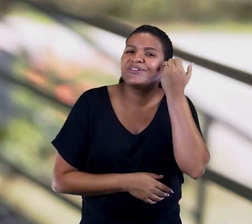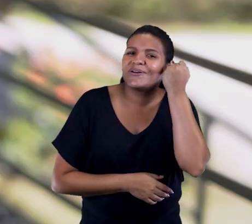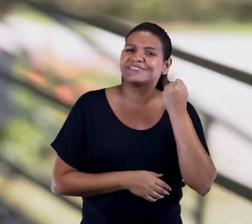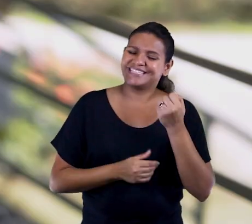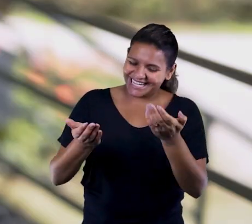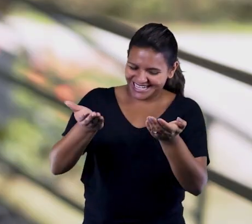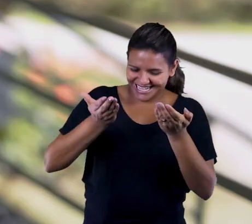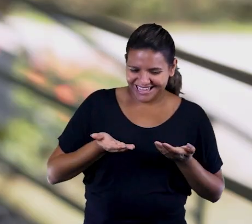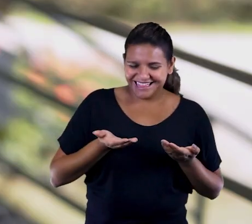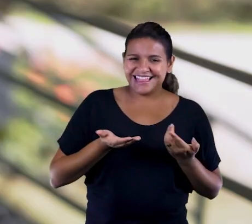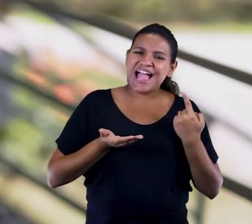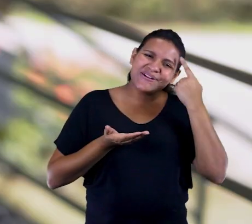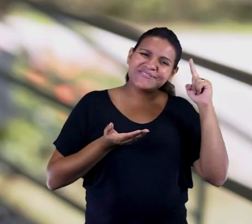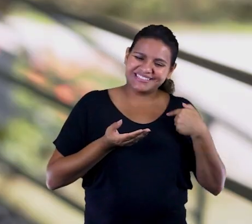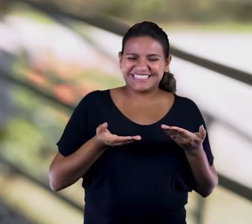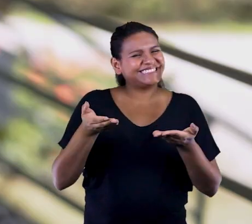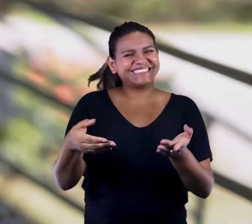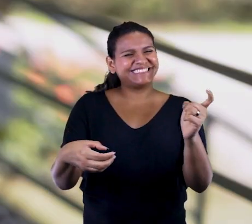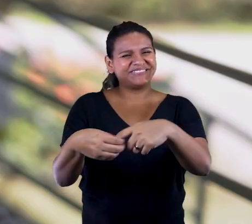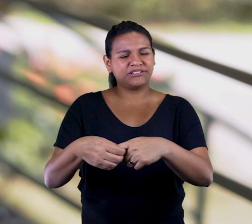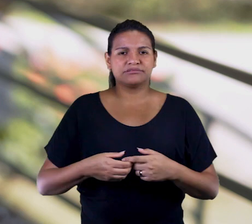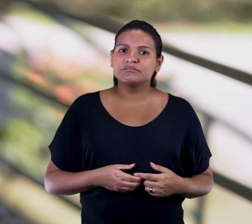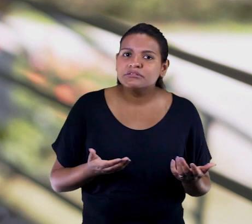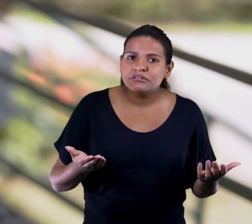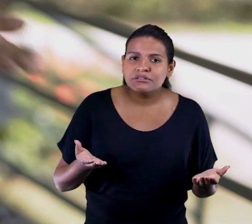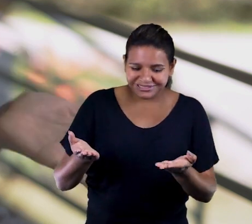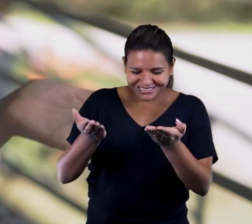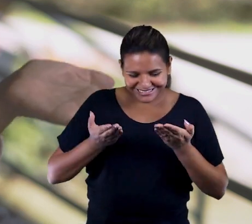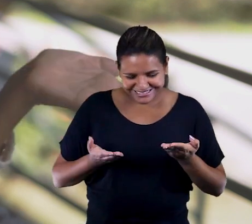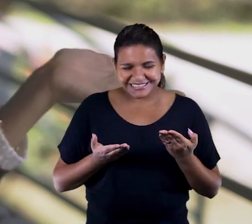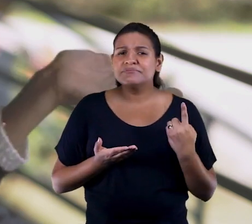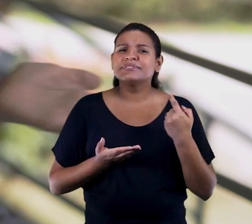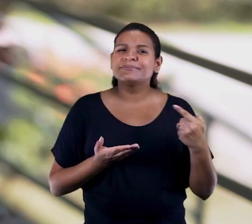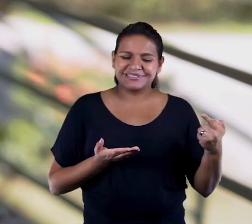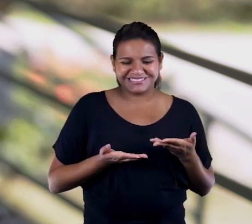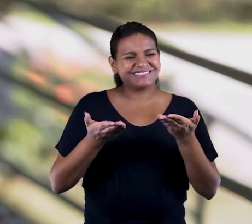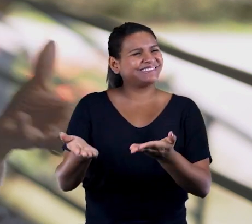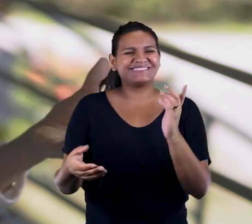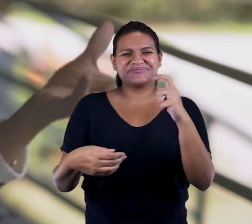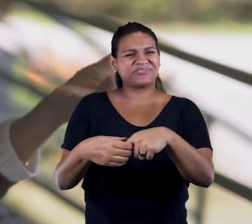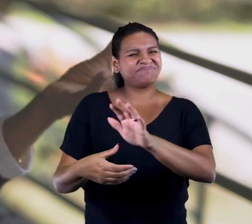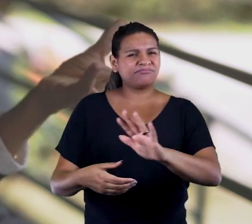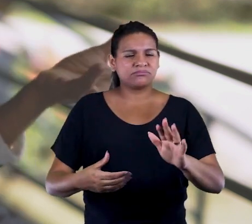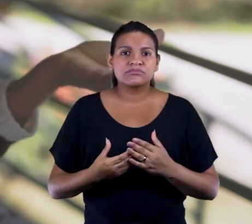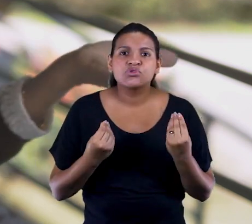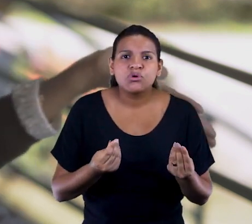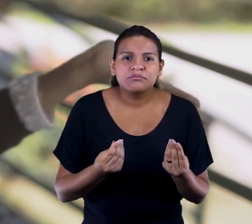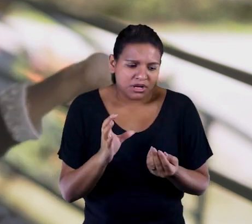em um dia, uma semana. Que relação de amor você constrói em uma